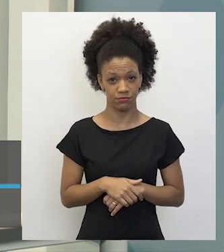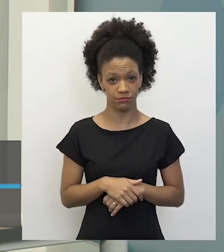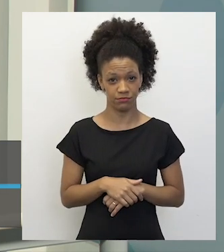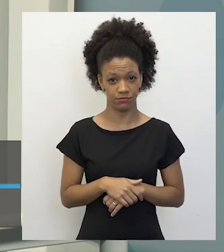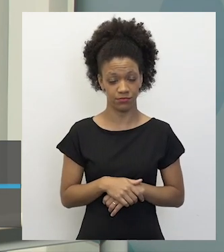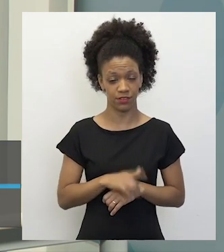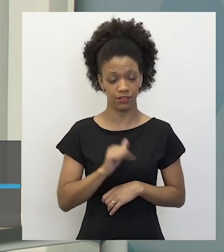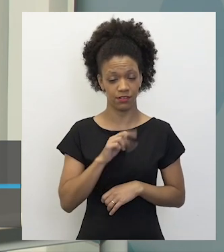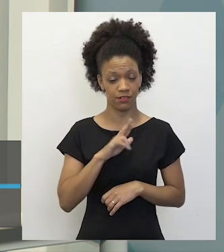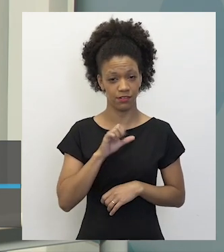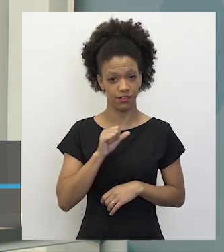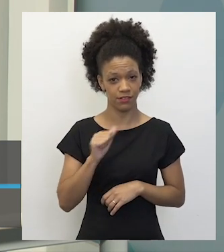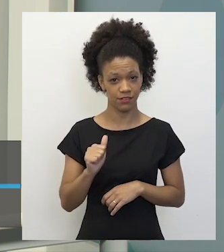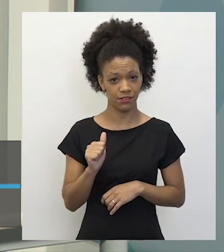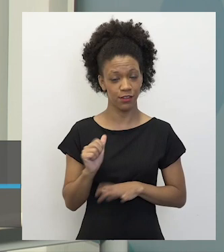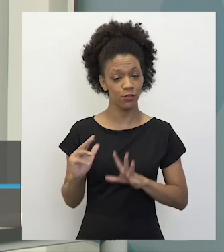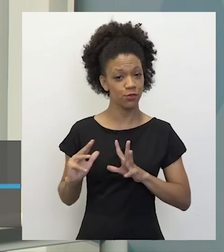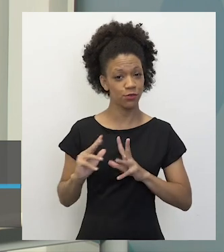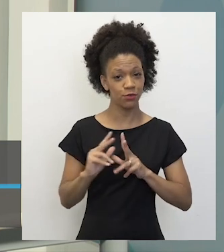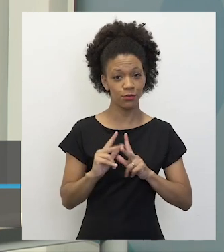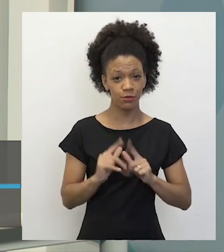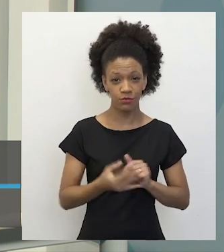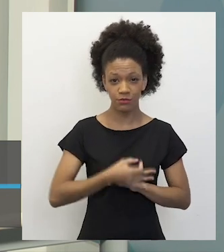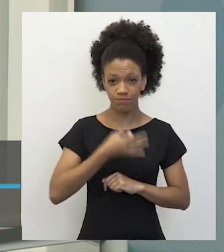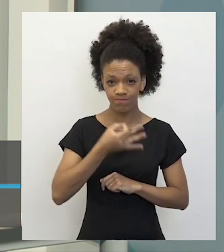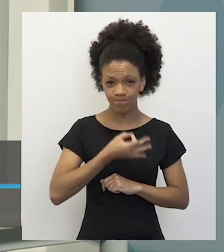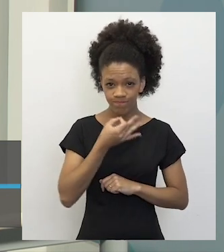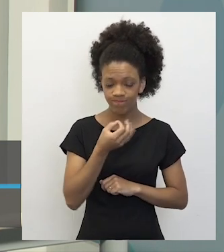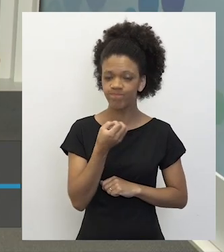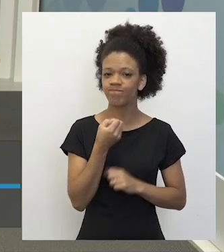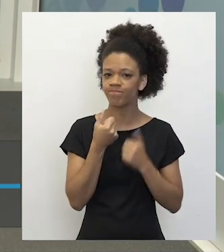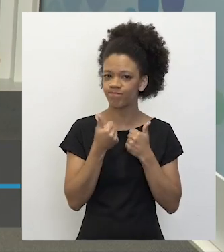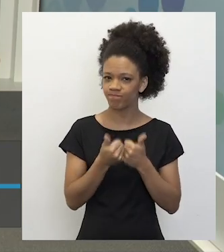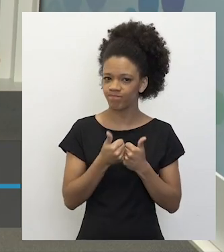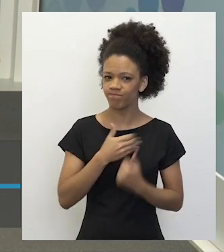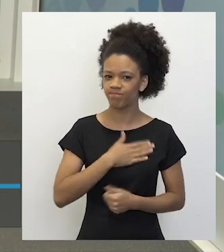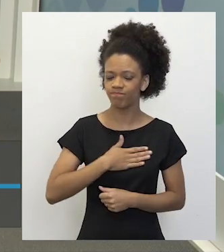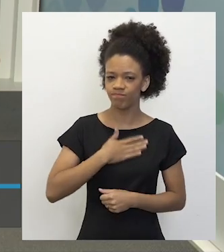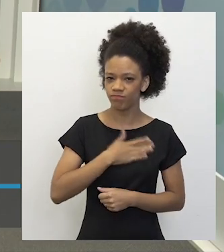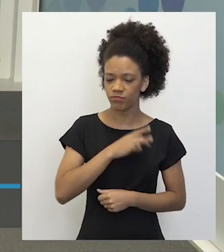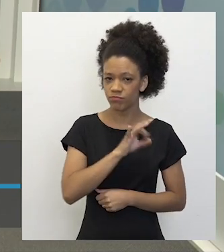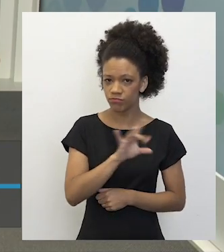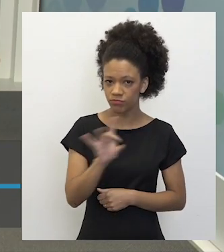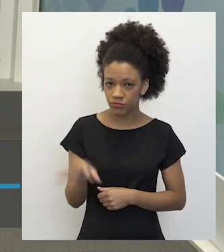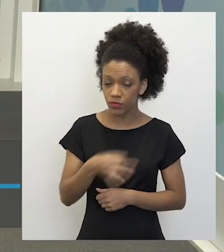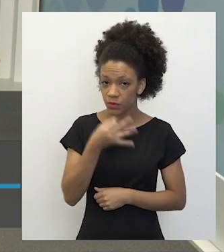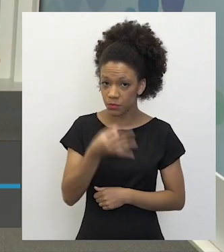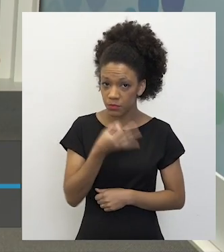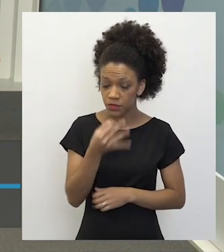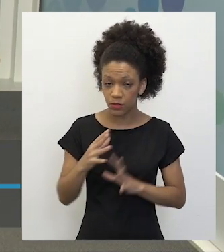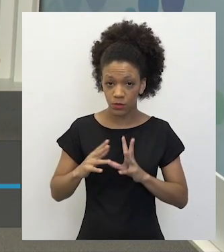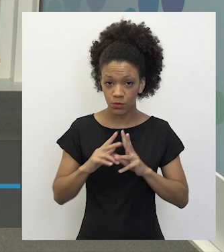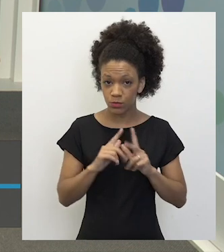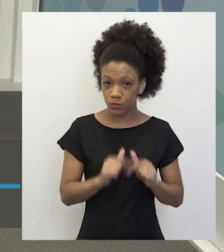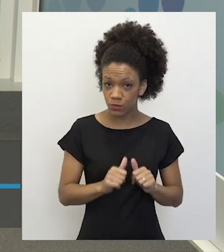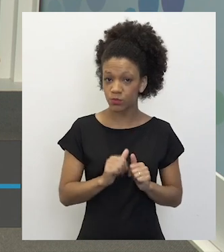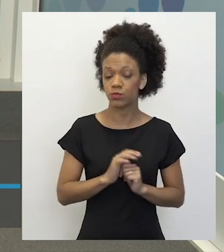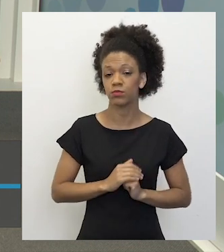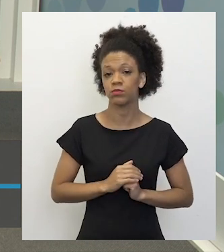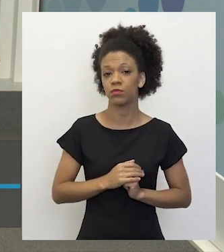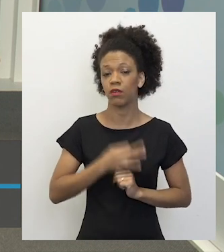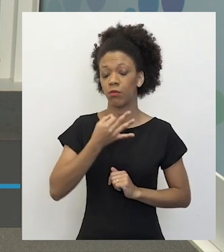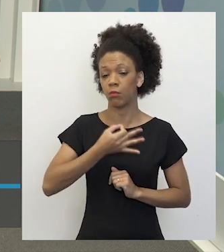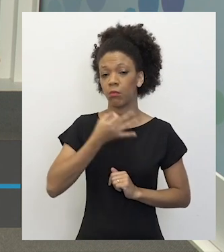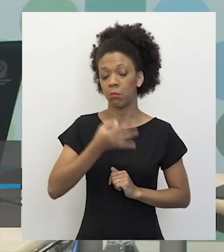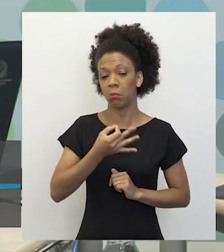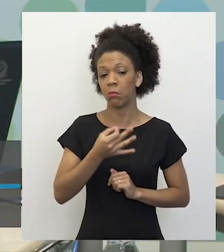A Larissa, todos têm um ponto de vista. Muito bem, gostei. Cada um tem sua opinião, todos têm um ponto de vista, exatamente. Esse é um ensinamento